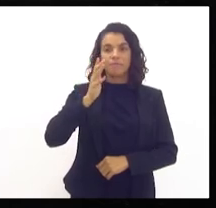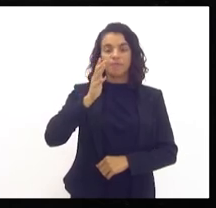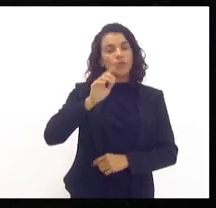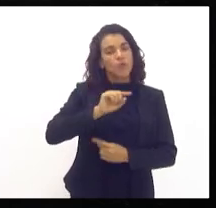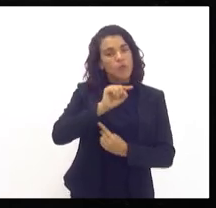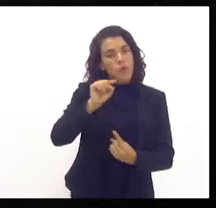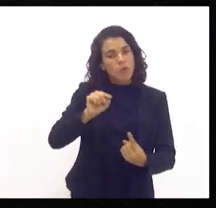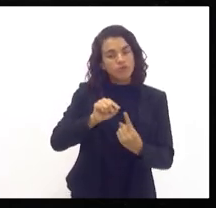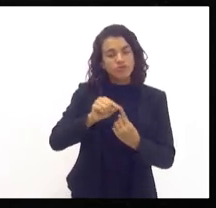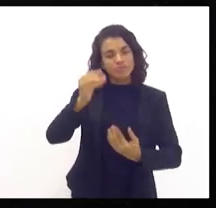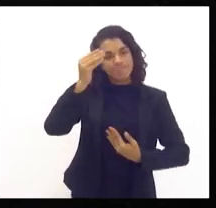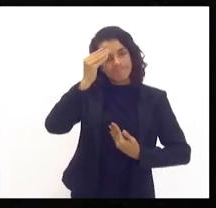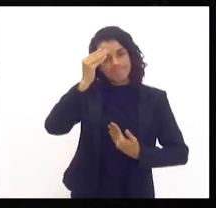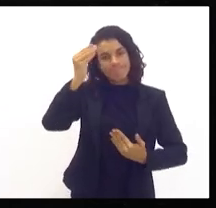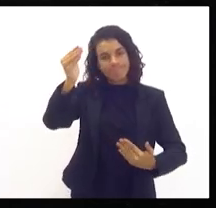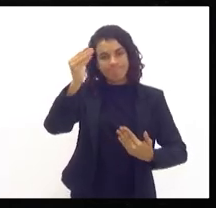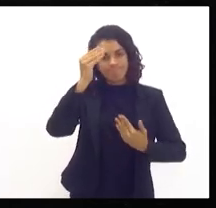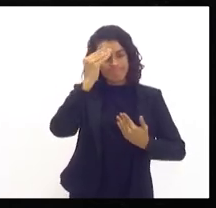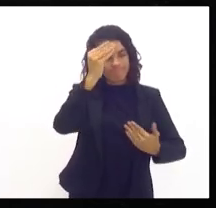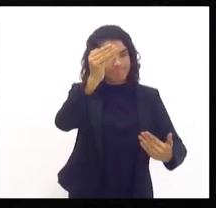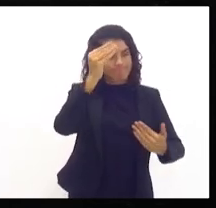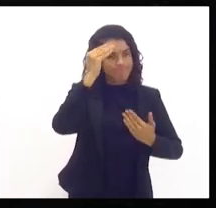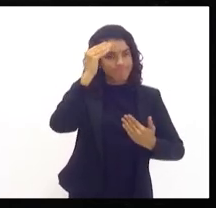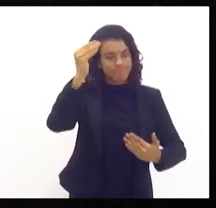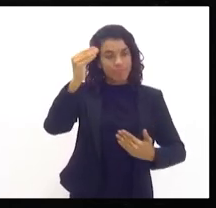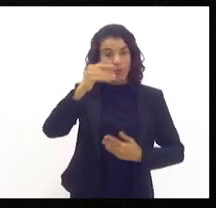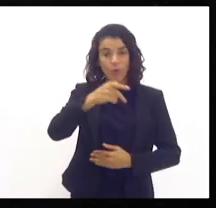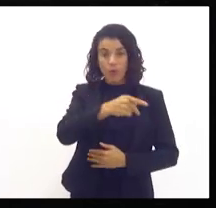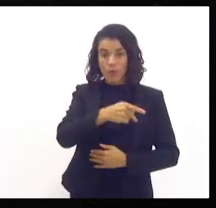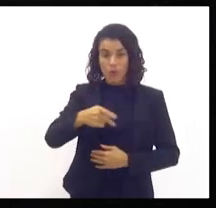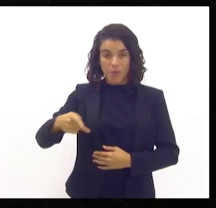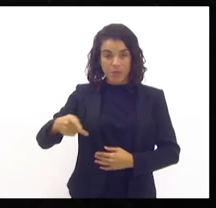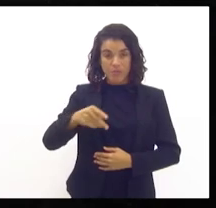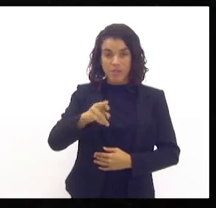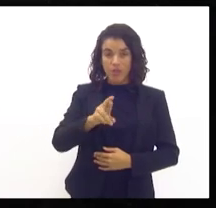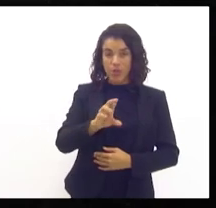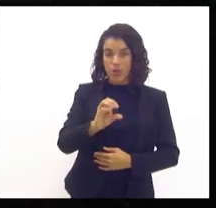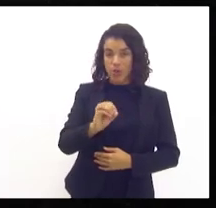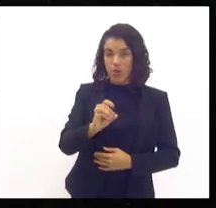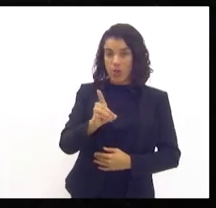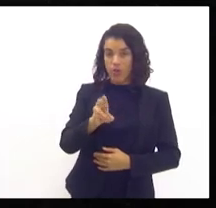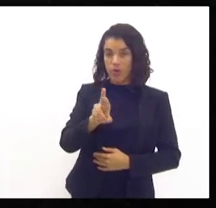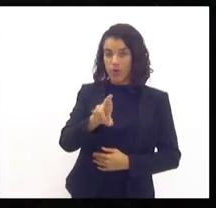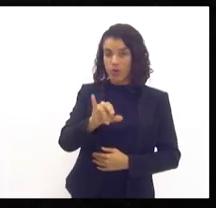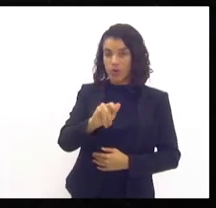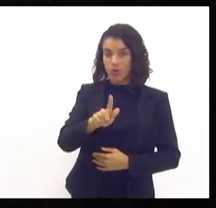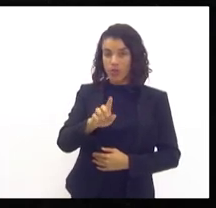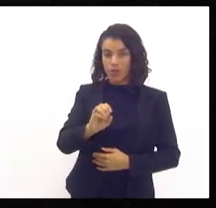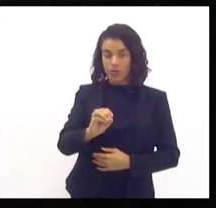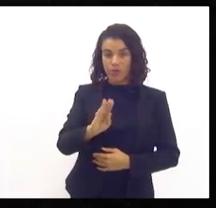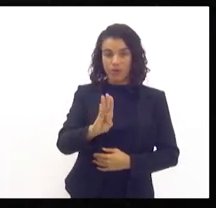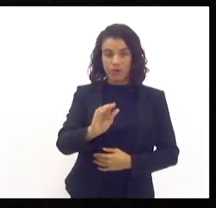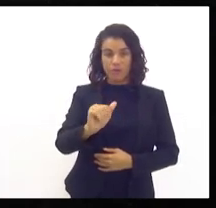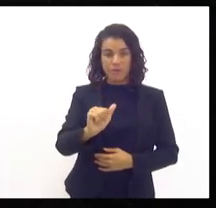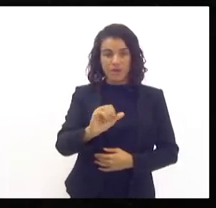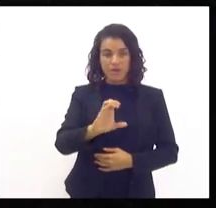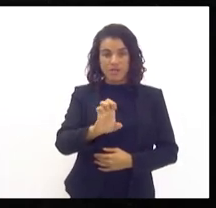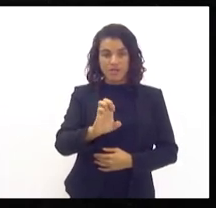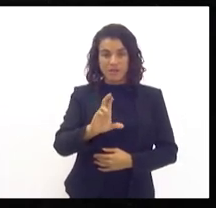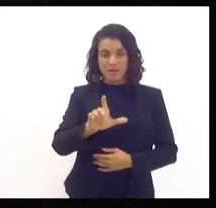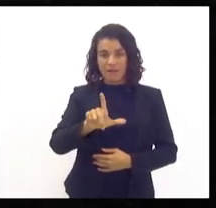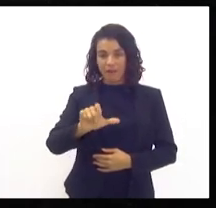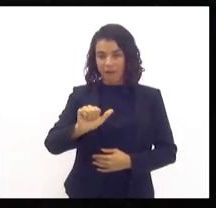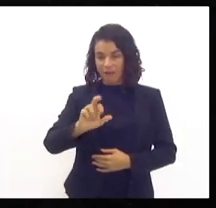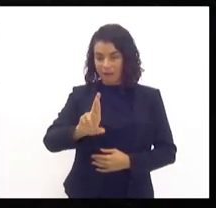para agradecer o presidente Rodrigo Barcelar dessa casa, que me